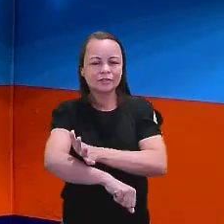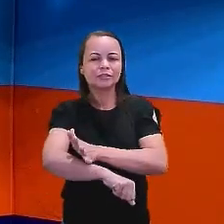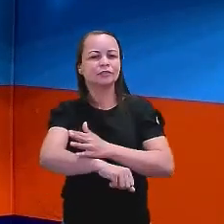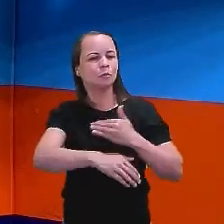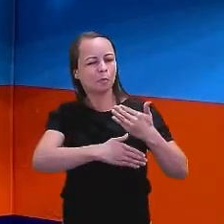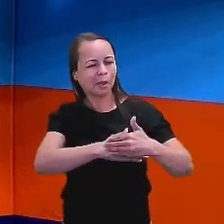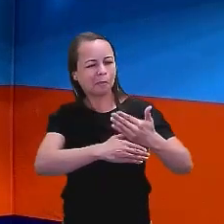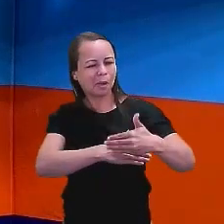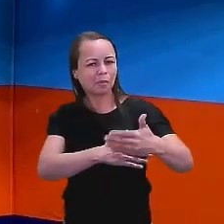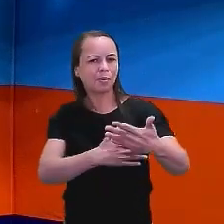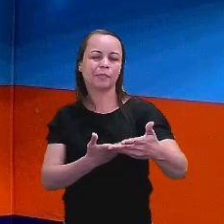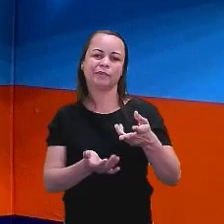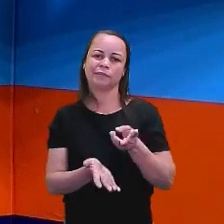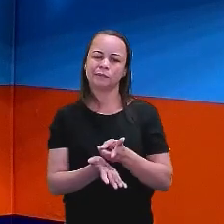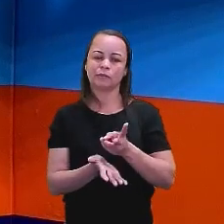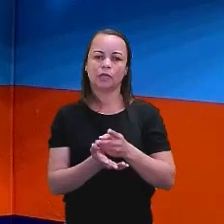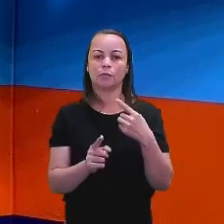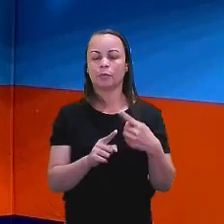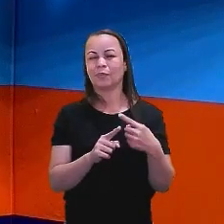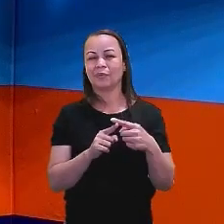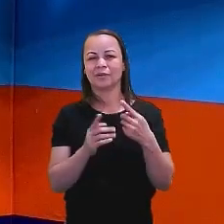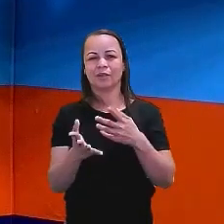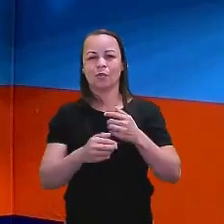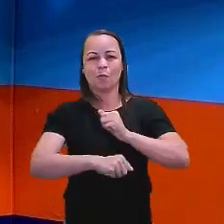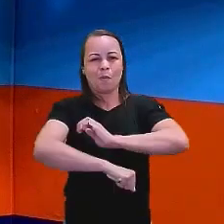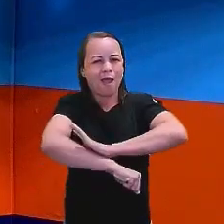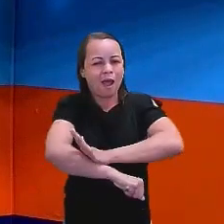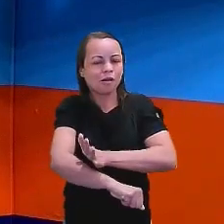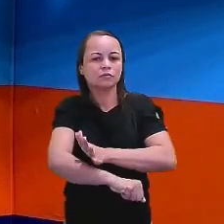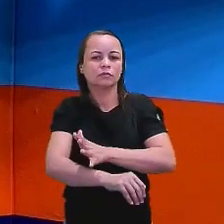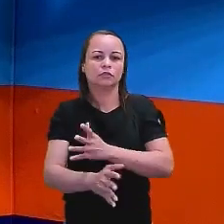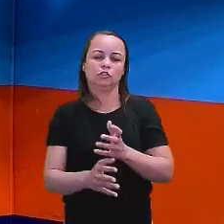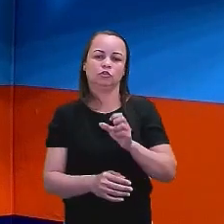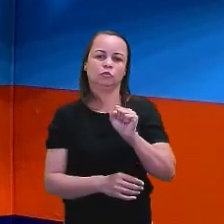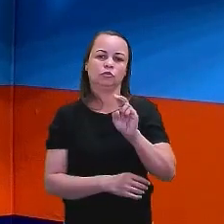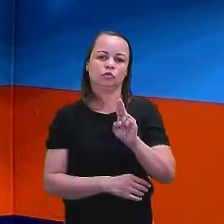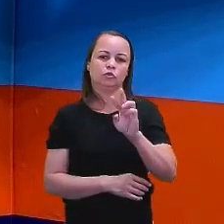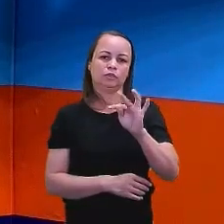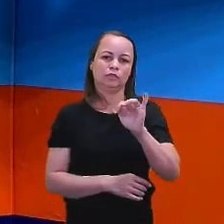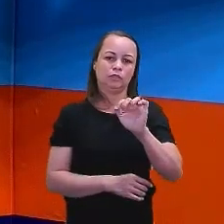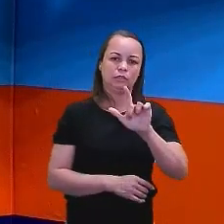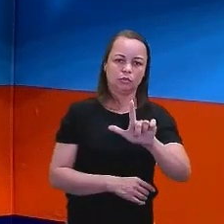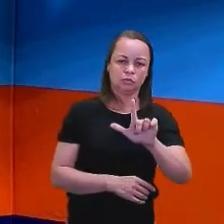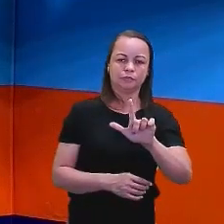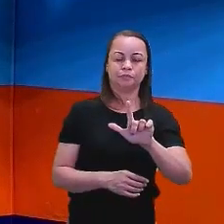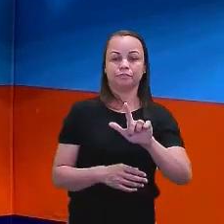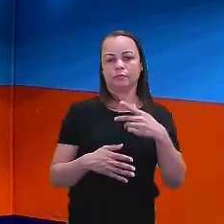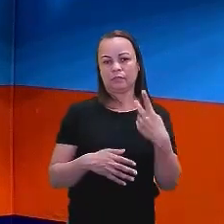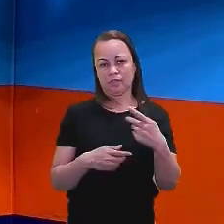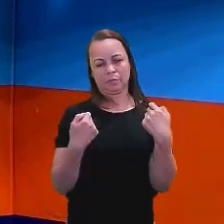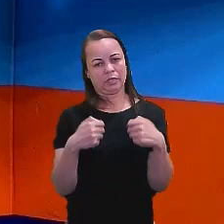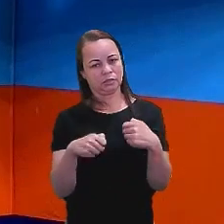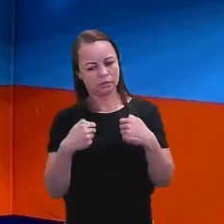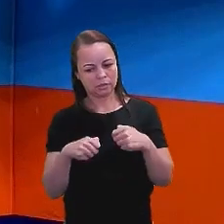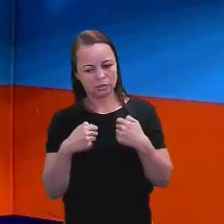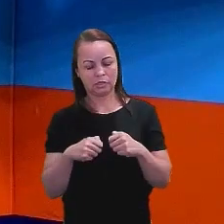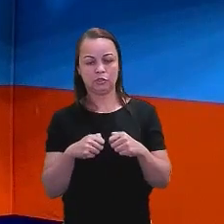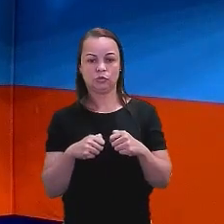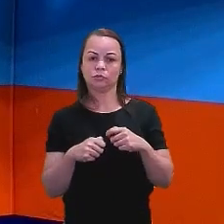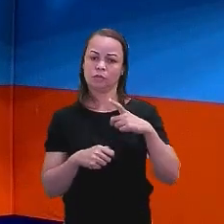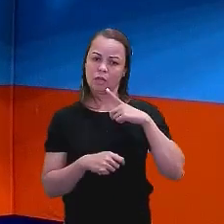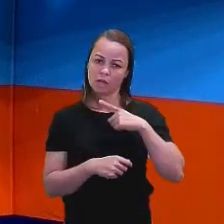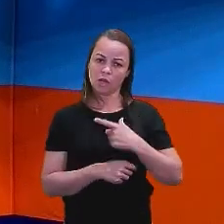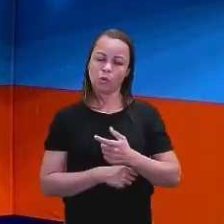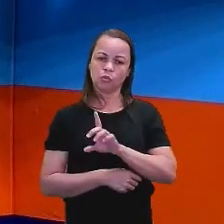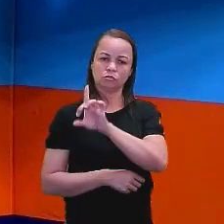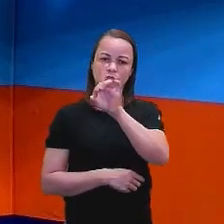quê? Porque é um racismo sutil. Então, contra esse racismo sutil, é necessário um dia da consciência